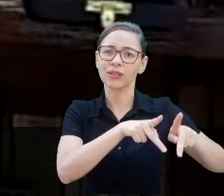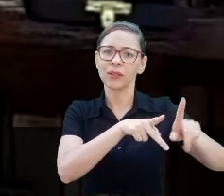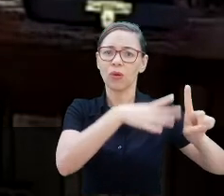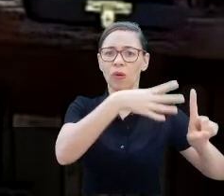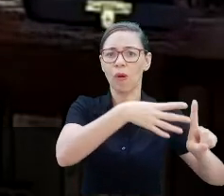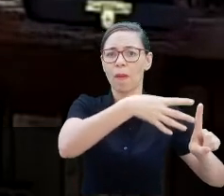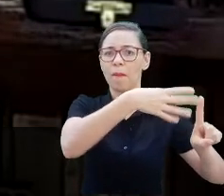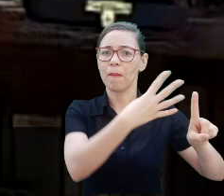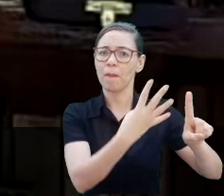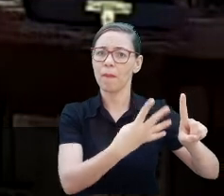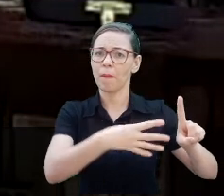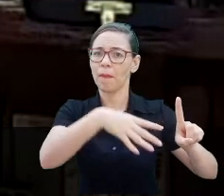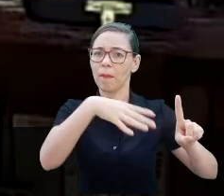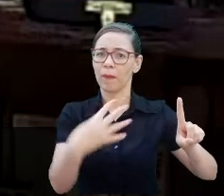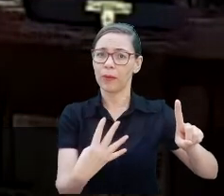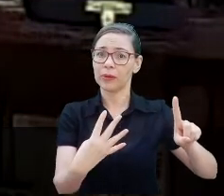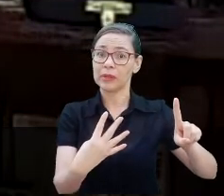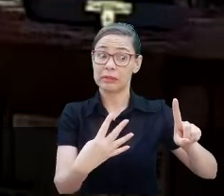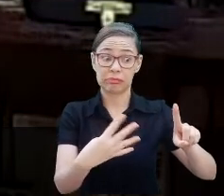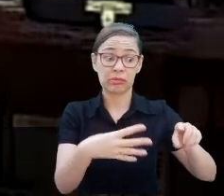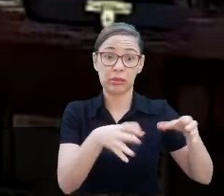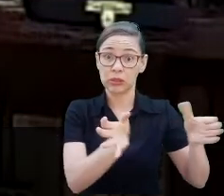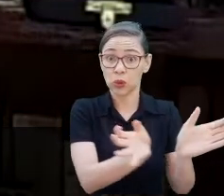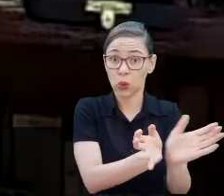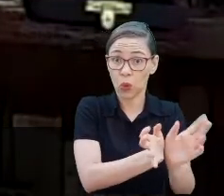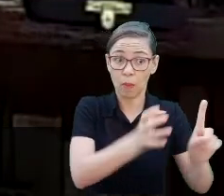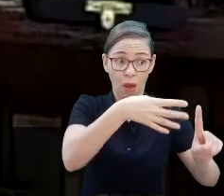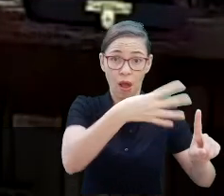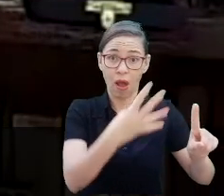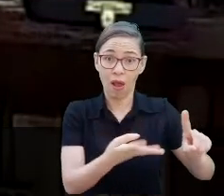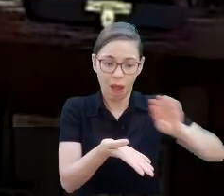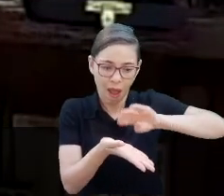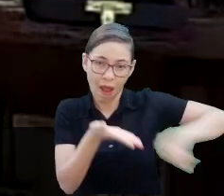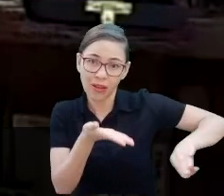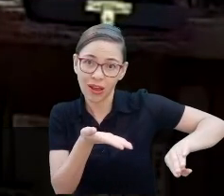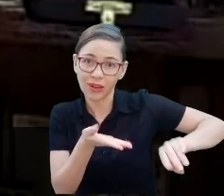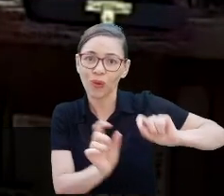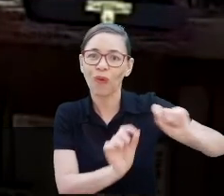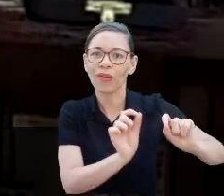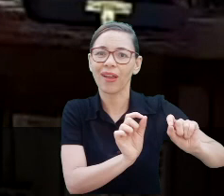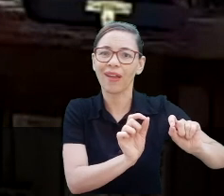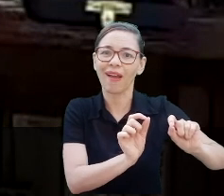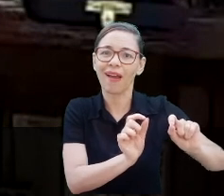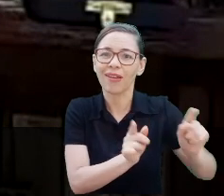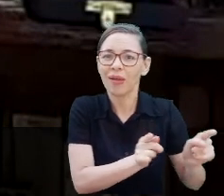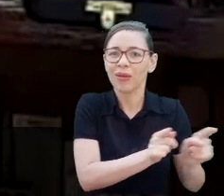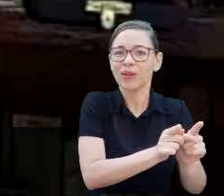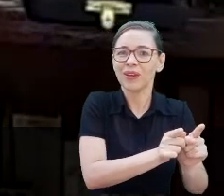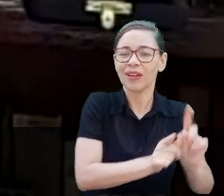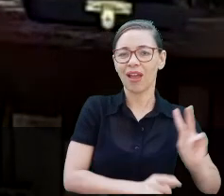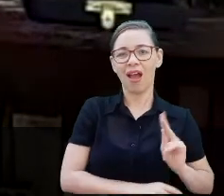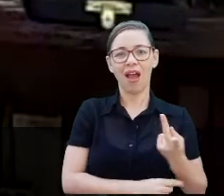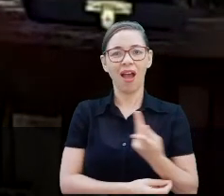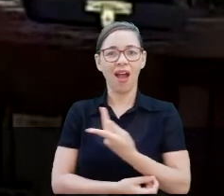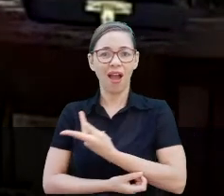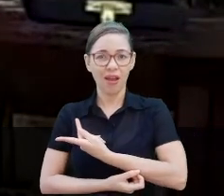população LGBTI e principalmente do grupo mais excluído dentro da população LGBTI, que é a população trans.